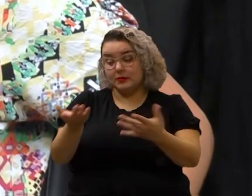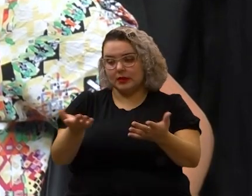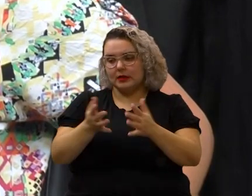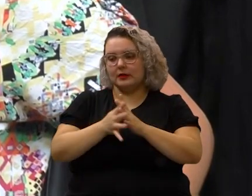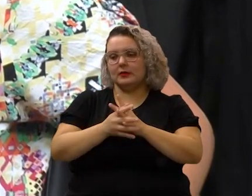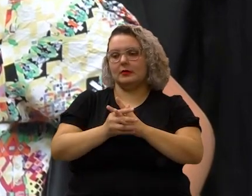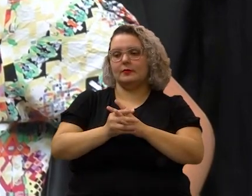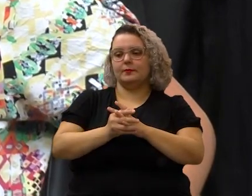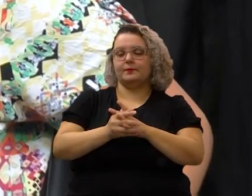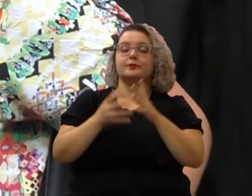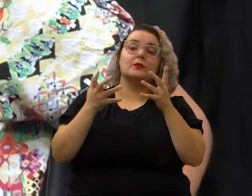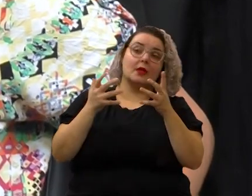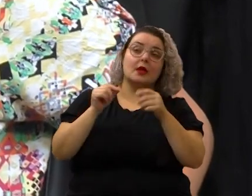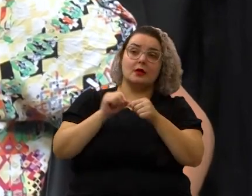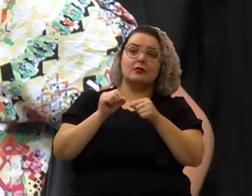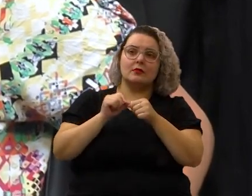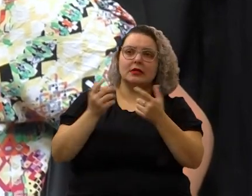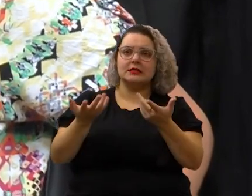Preciso terminar.